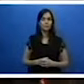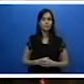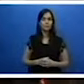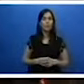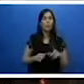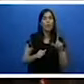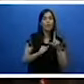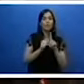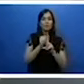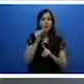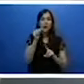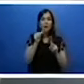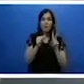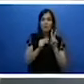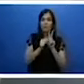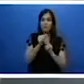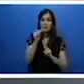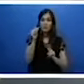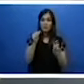Unidade,